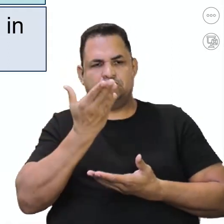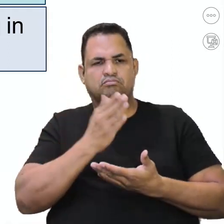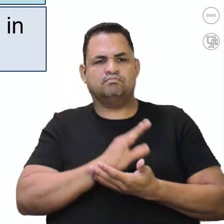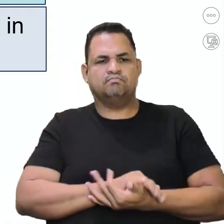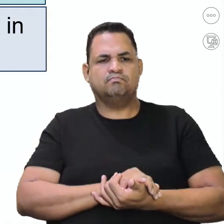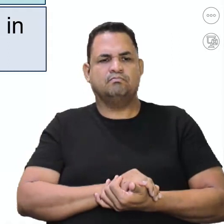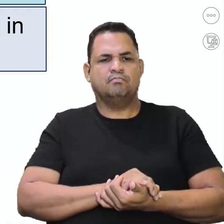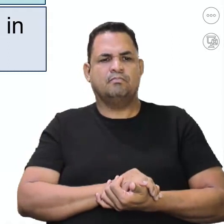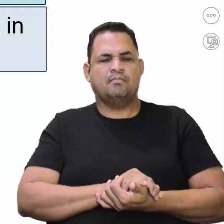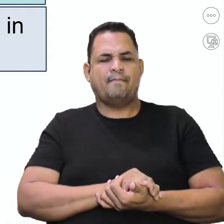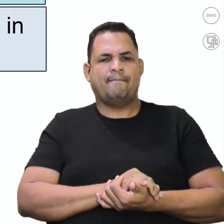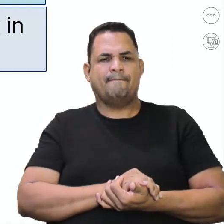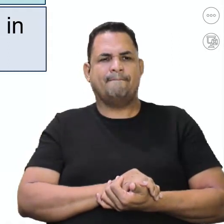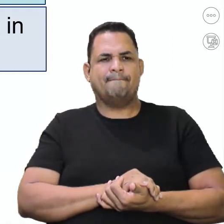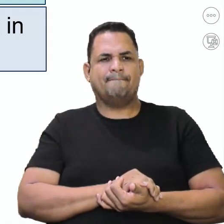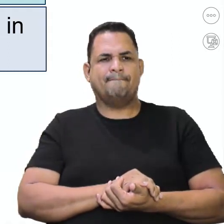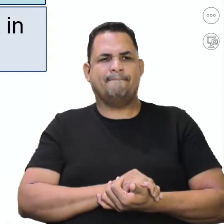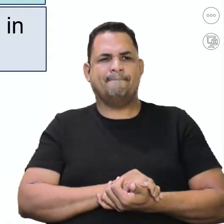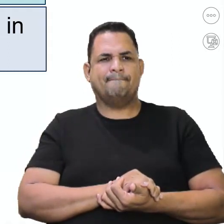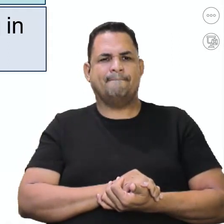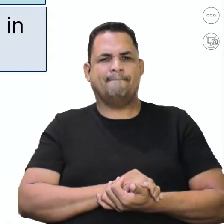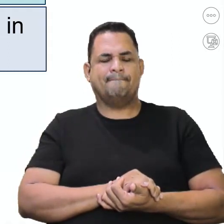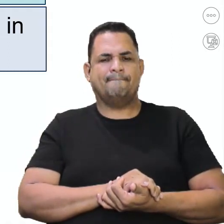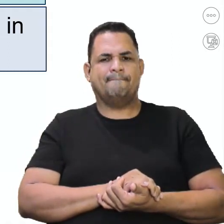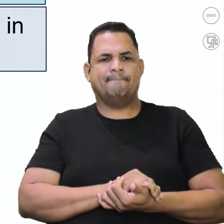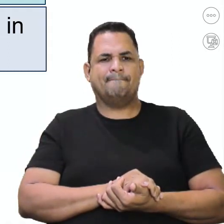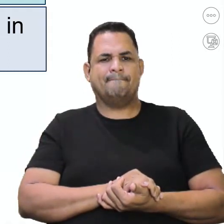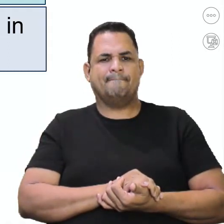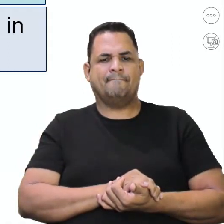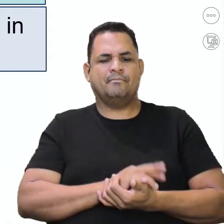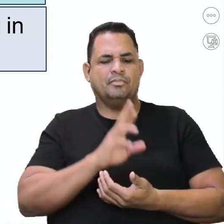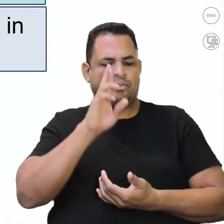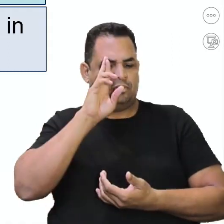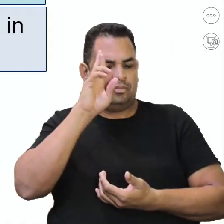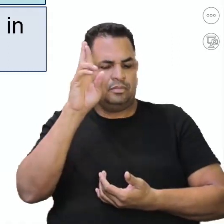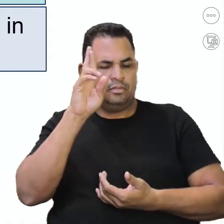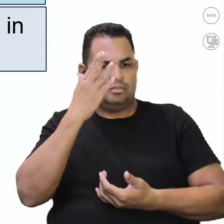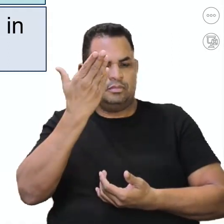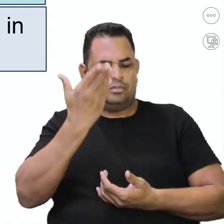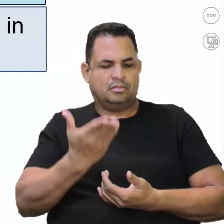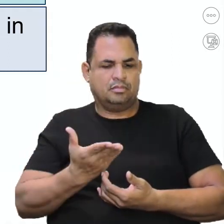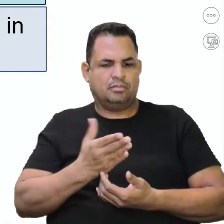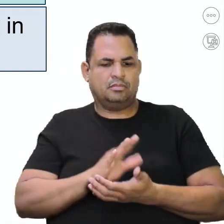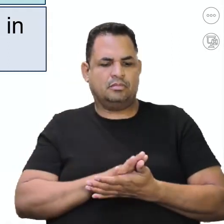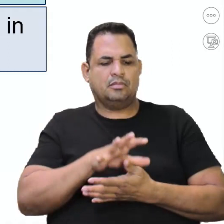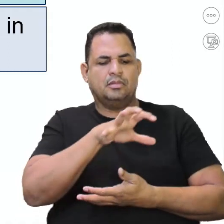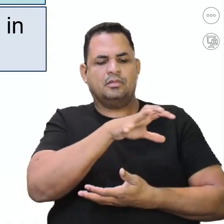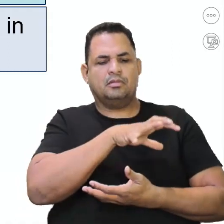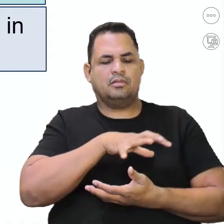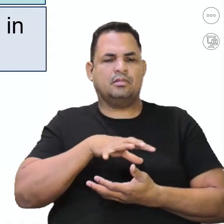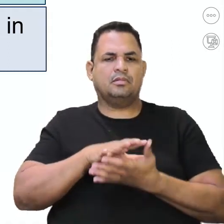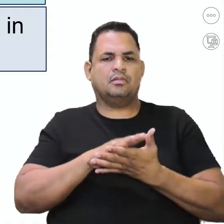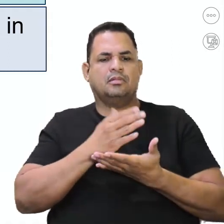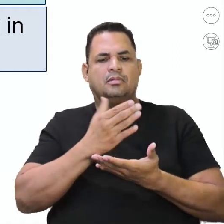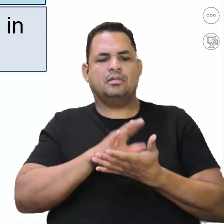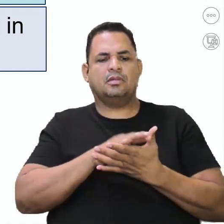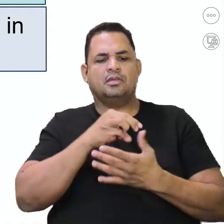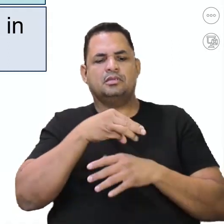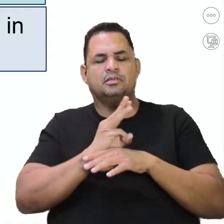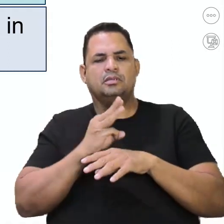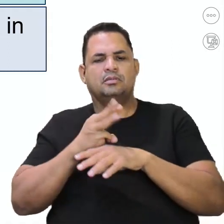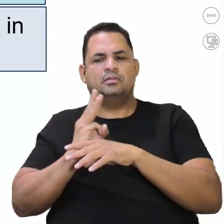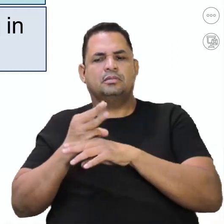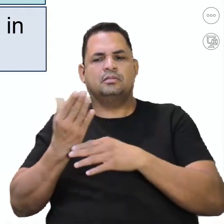pessoa onde ela vai, como posso dizer, comandar esse lugar, né, esse